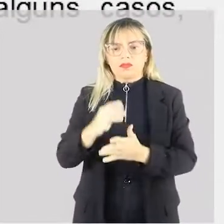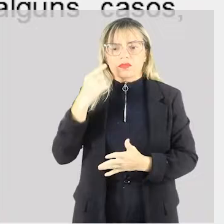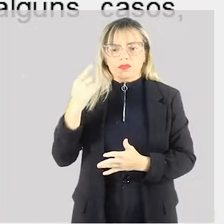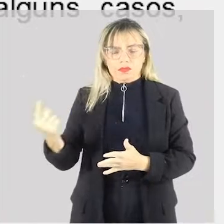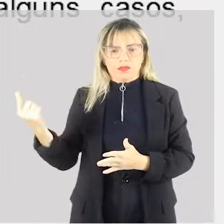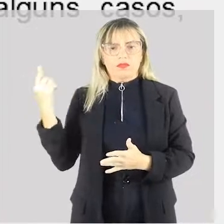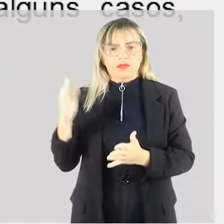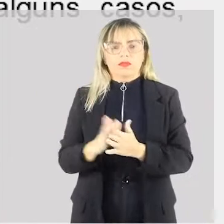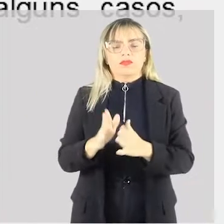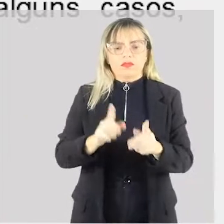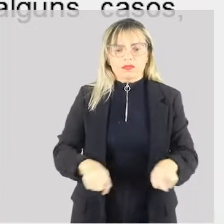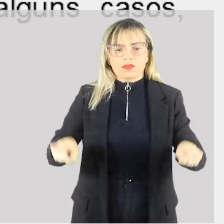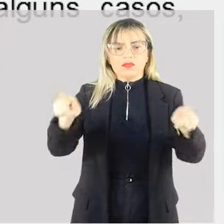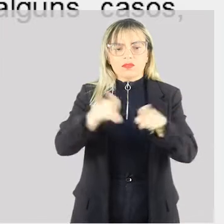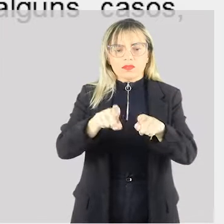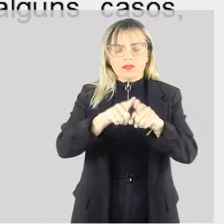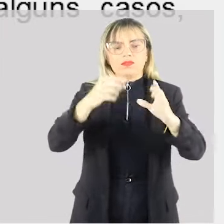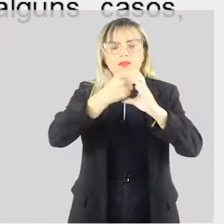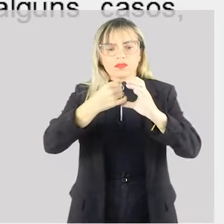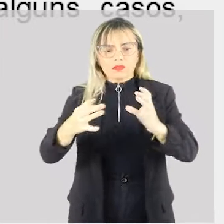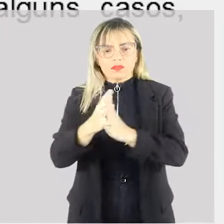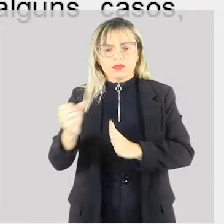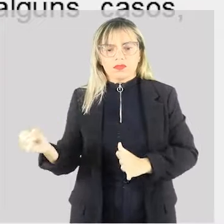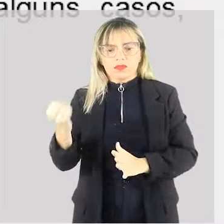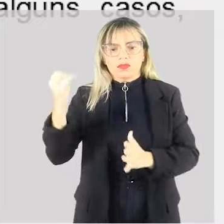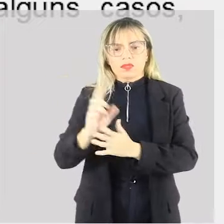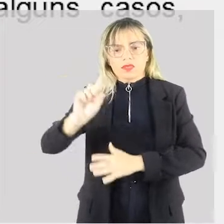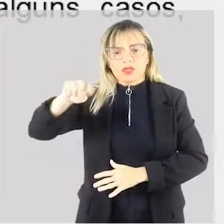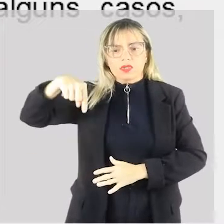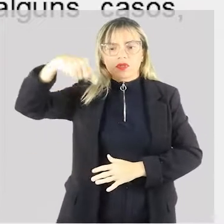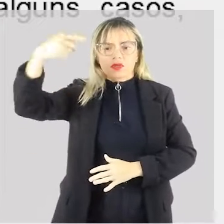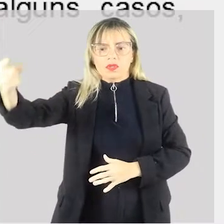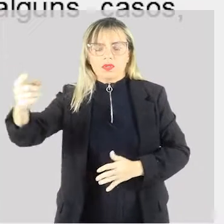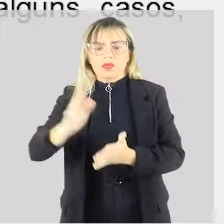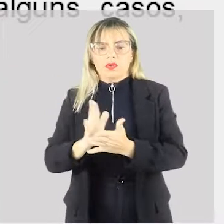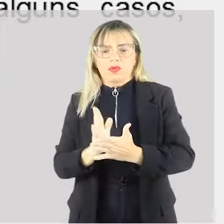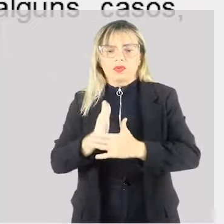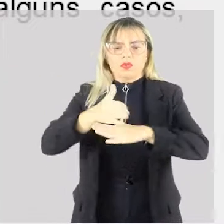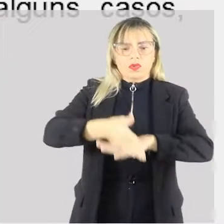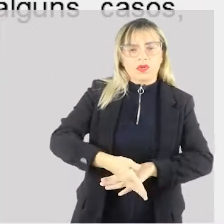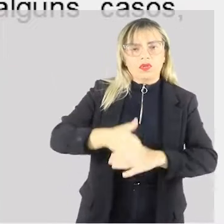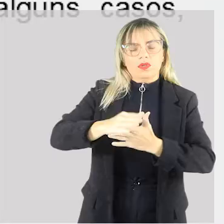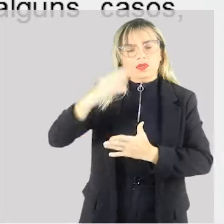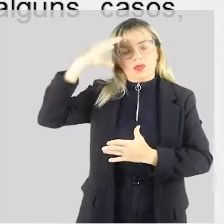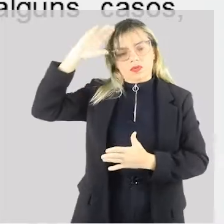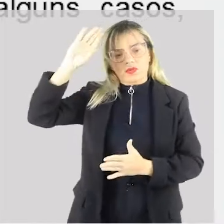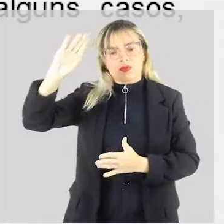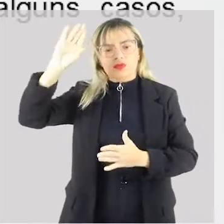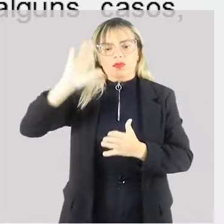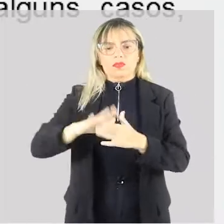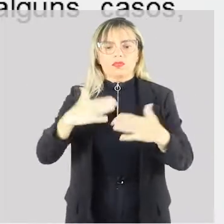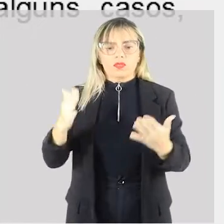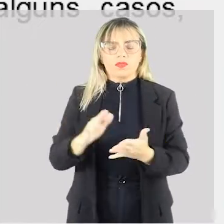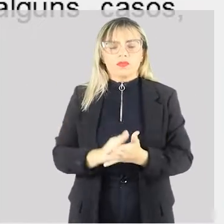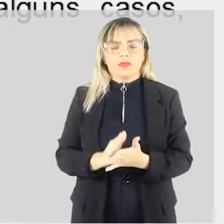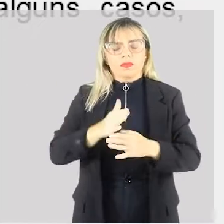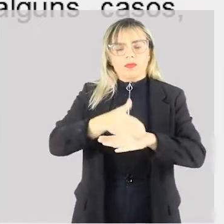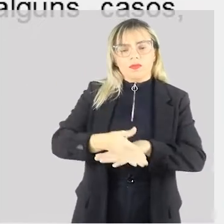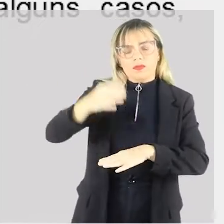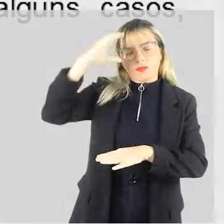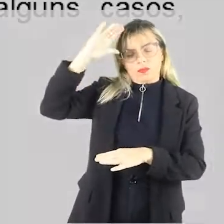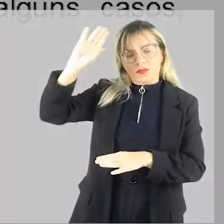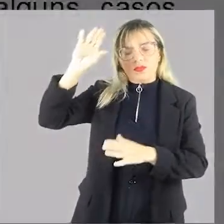escolarização também é um outro componente importante. Um outro componente é o acesso à cultura. O acesso à